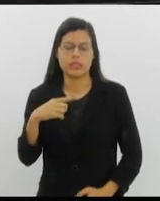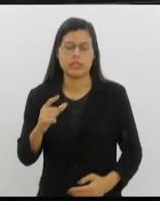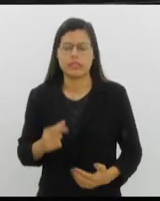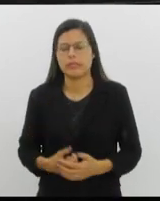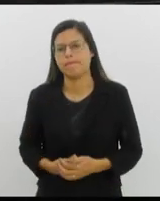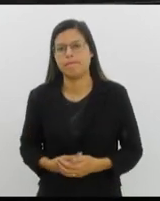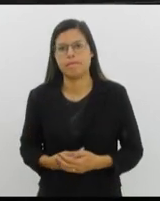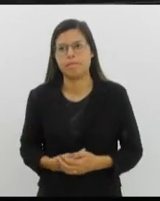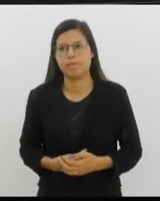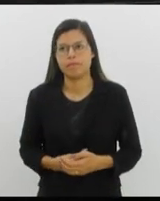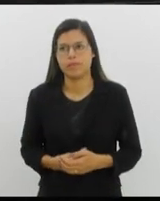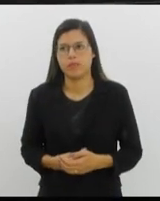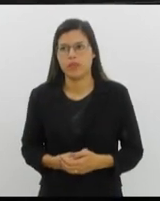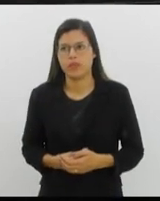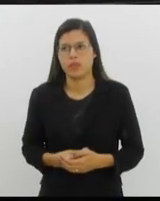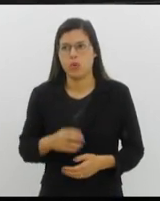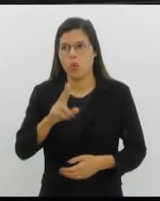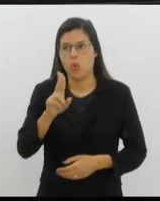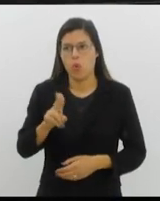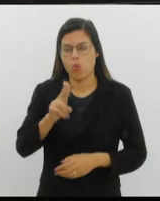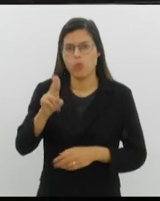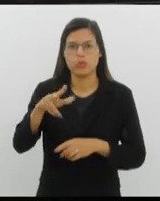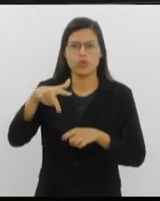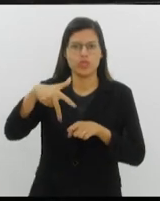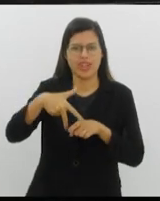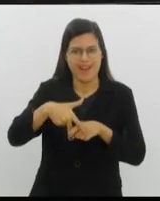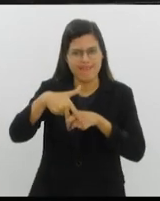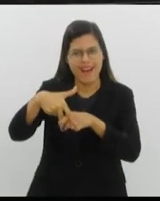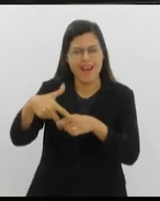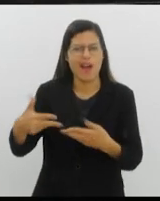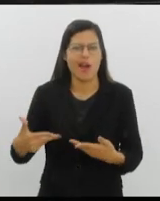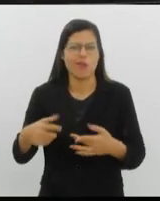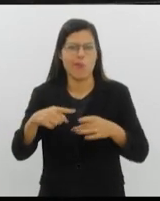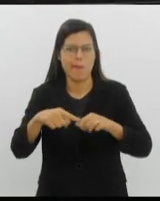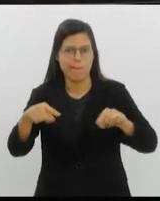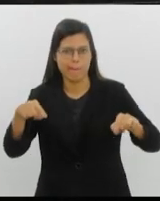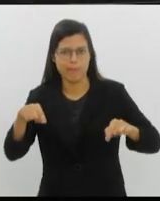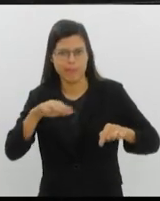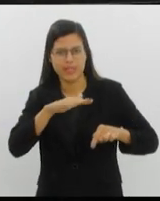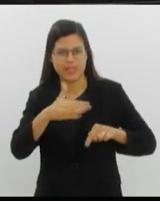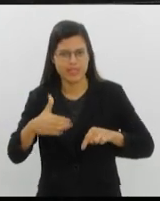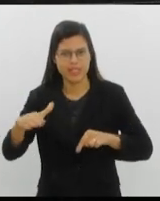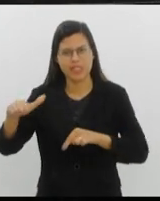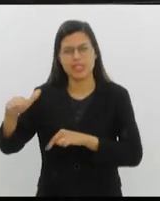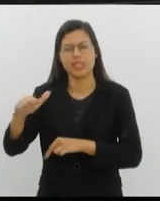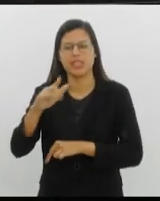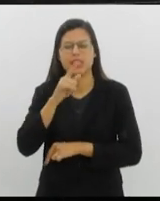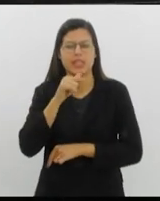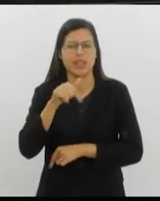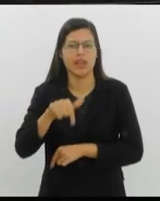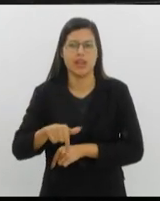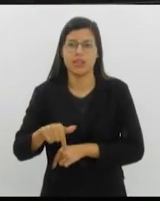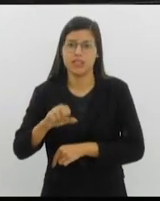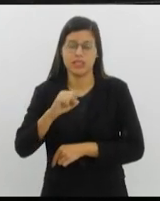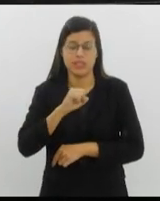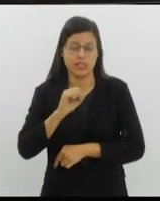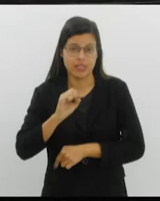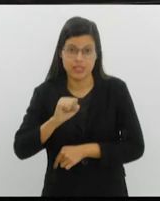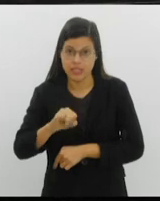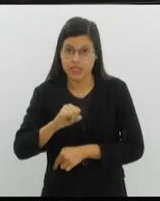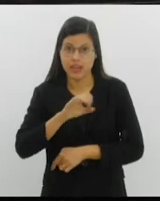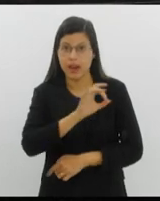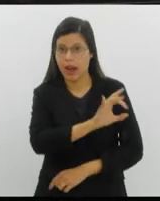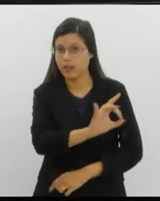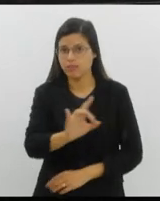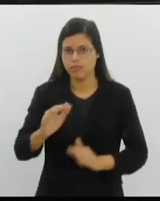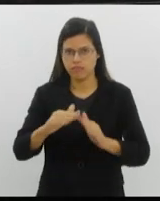de uso de cavalos, piscina olímpica de natação, se cada escola pública tivesse essa